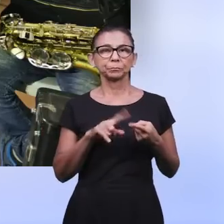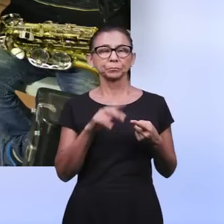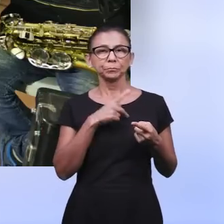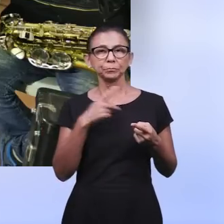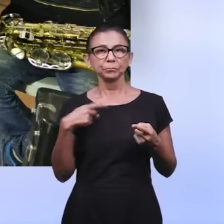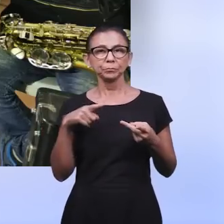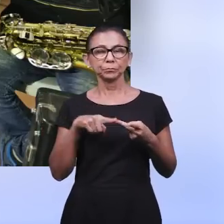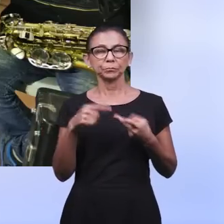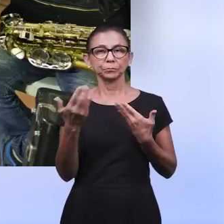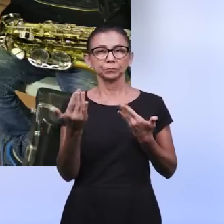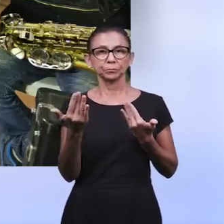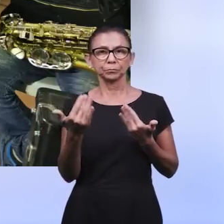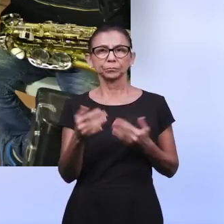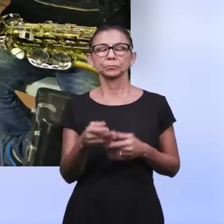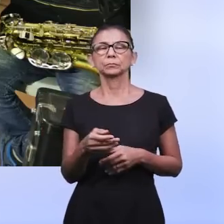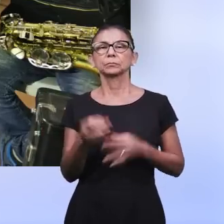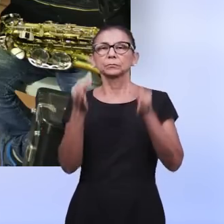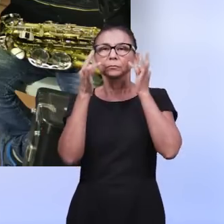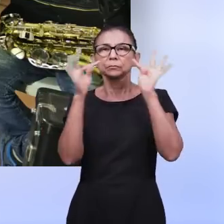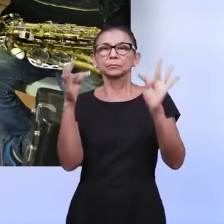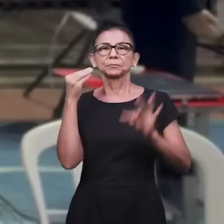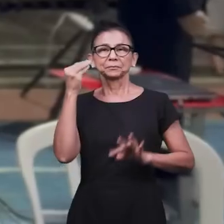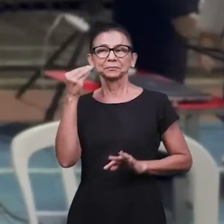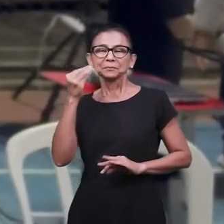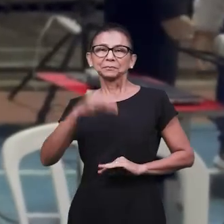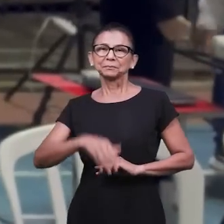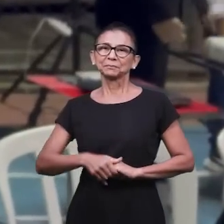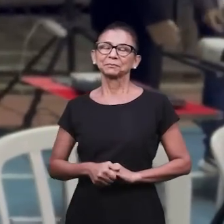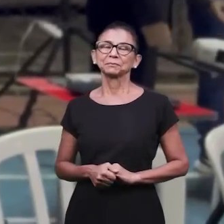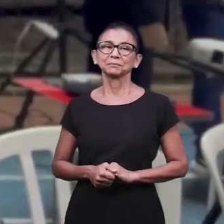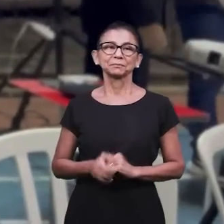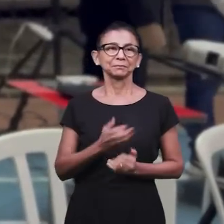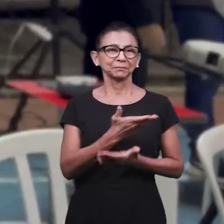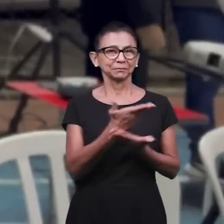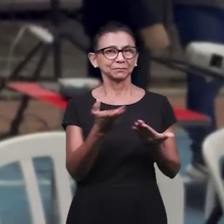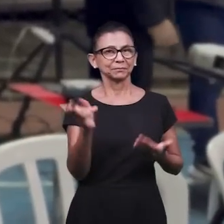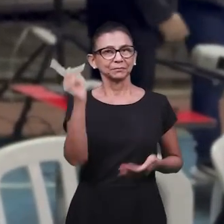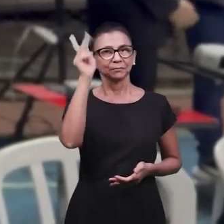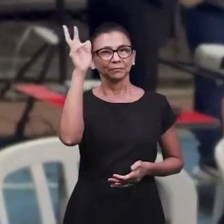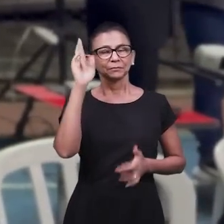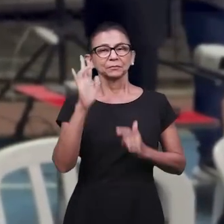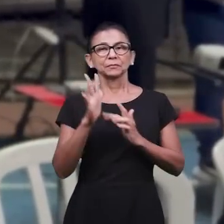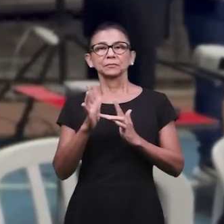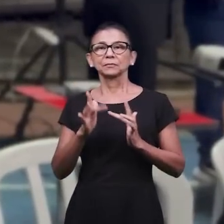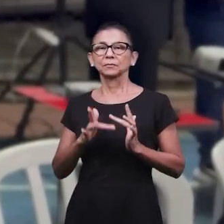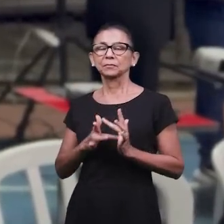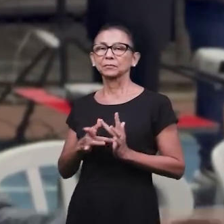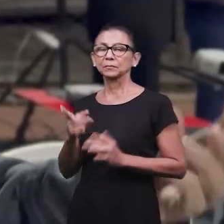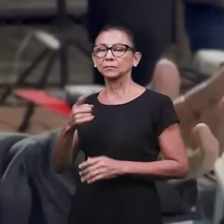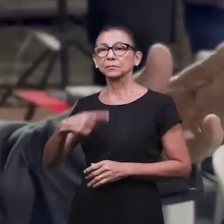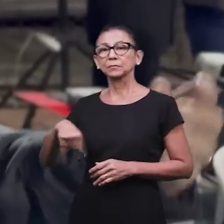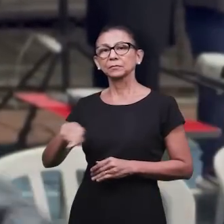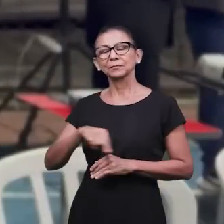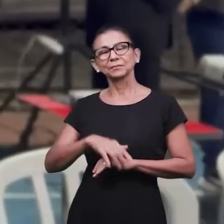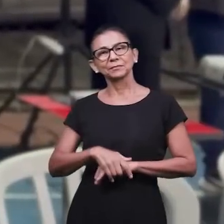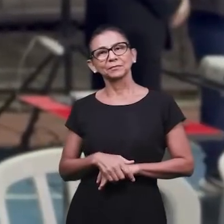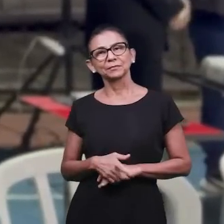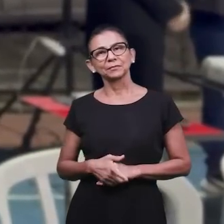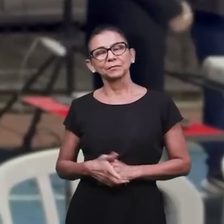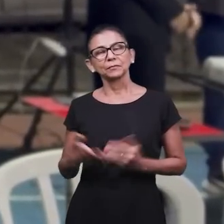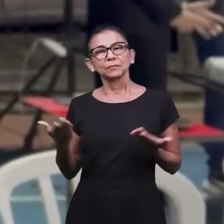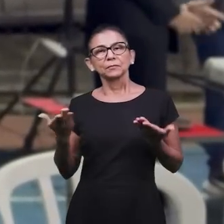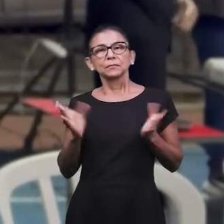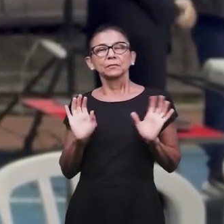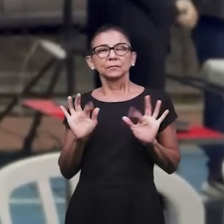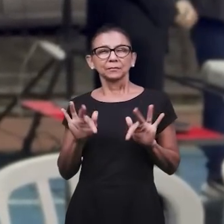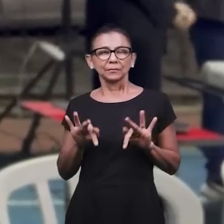algumas experiências alcançadas neste trabalho. Irmãos, a paz do Senhor Jesus, nós estamos encerrando aqui